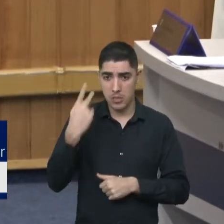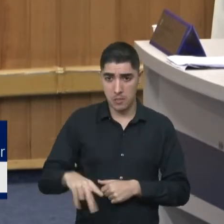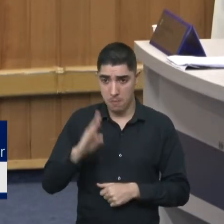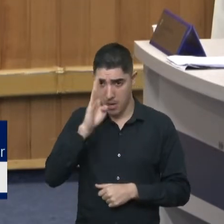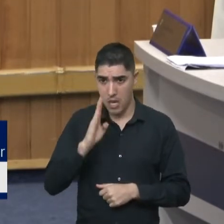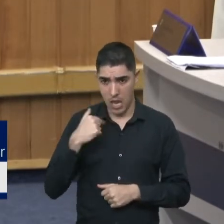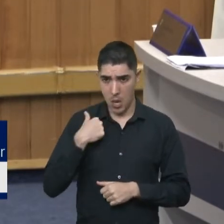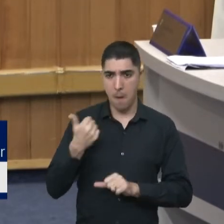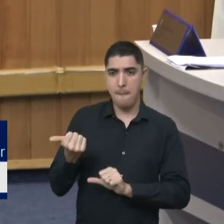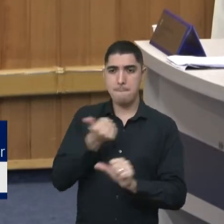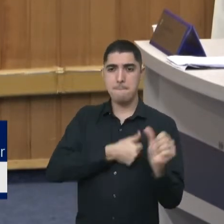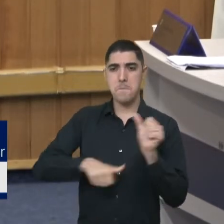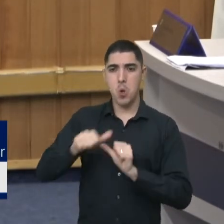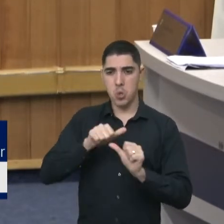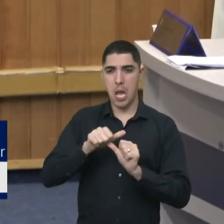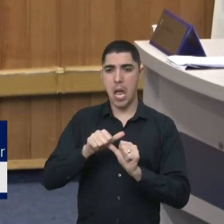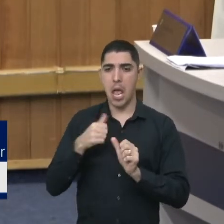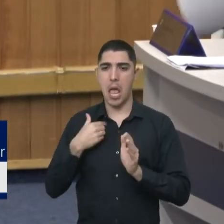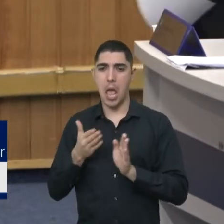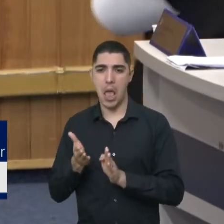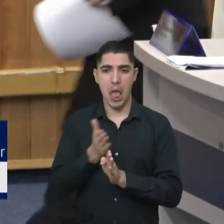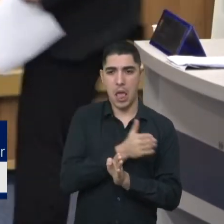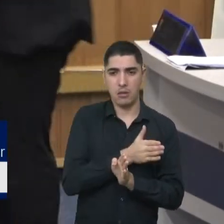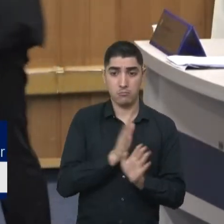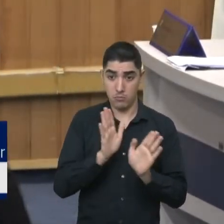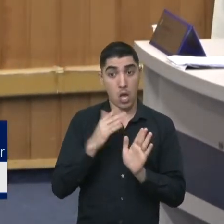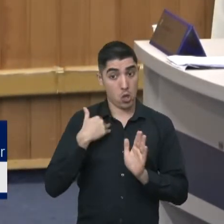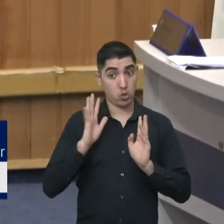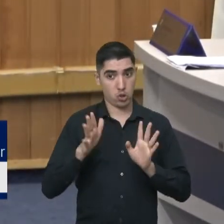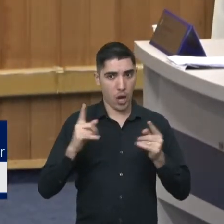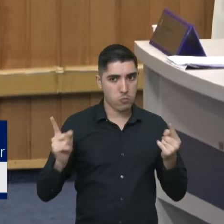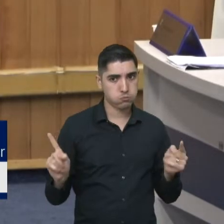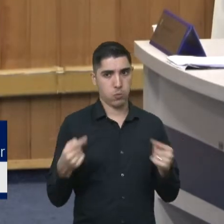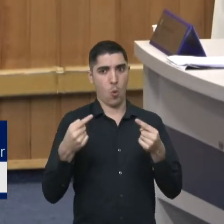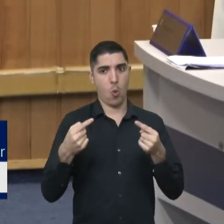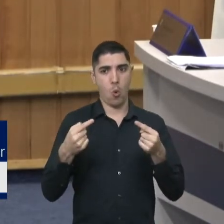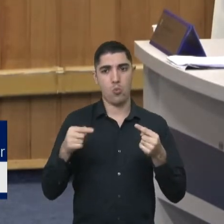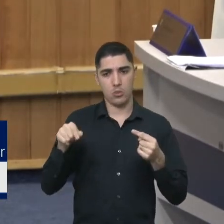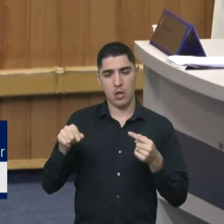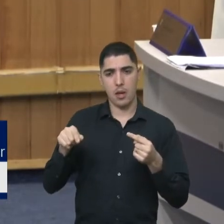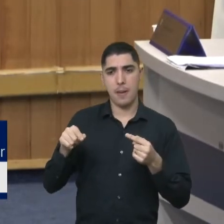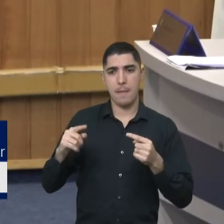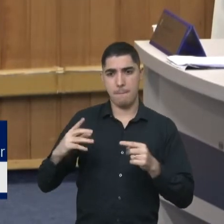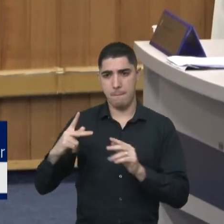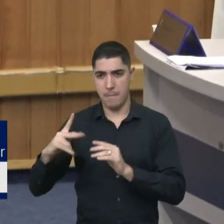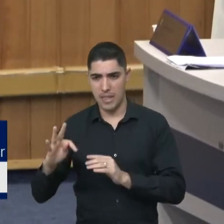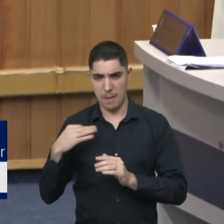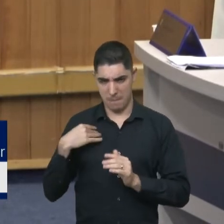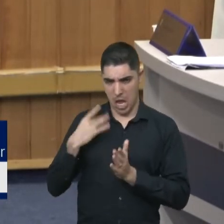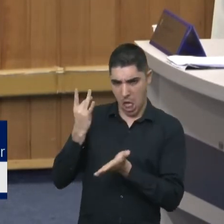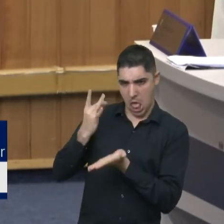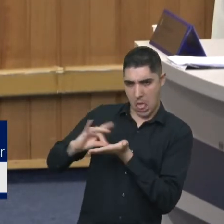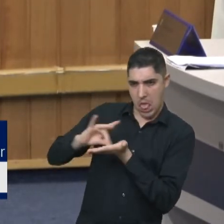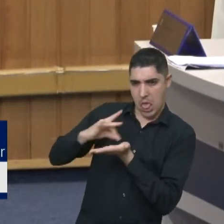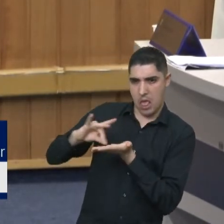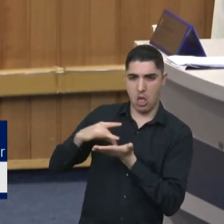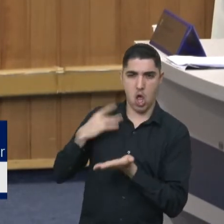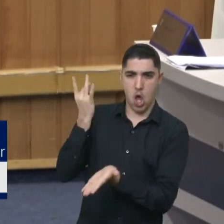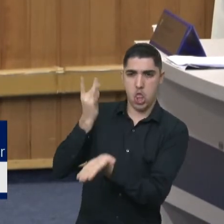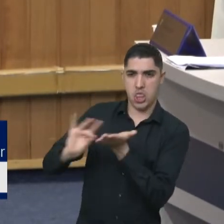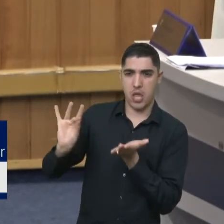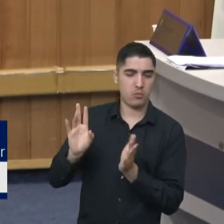lado. Eu já fui adversário do PT, mas nunca inimigo, nunca odiei o PT. A gente tem que saber